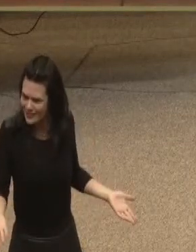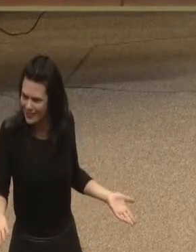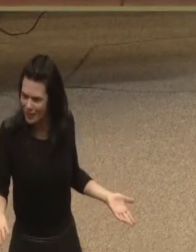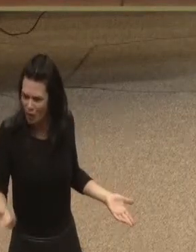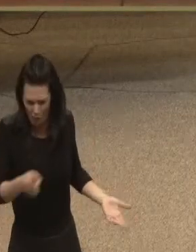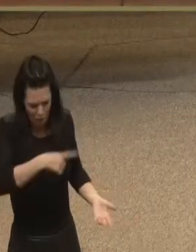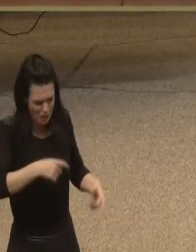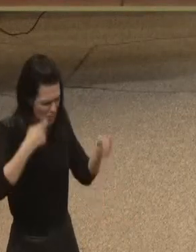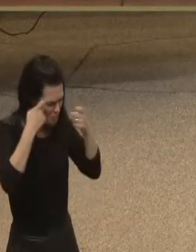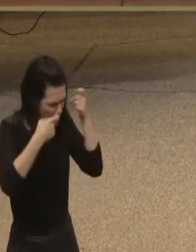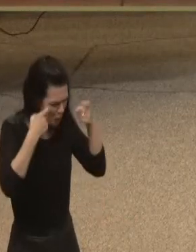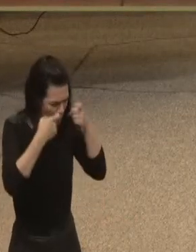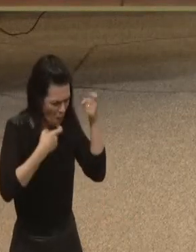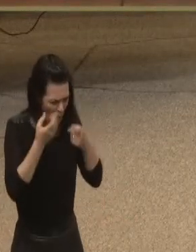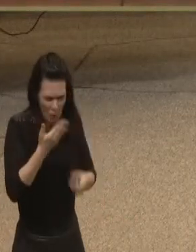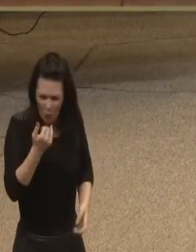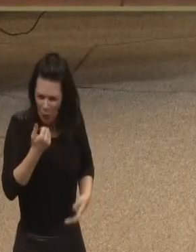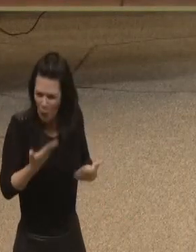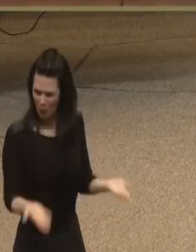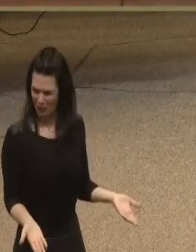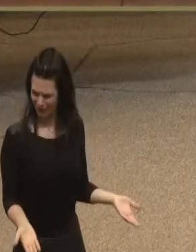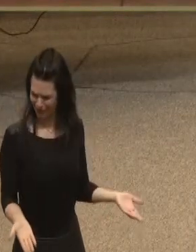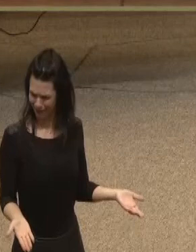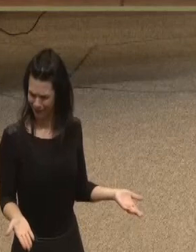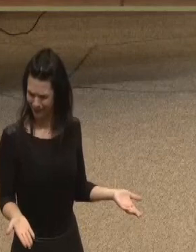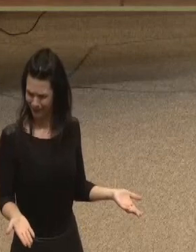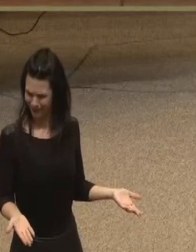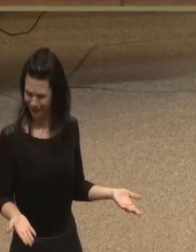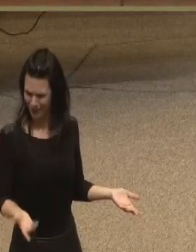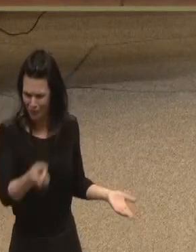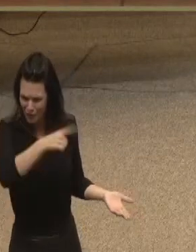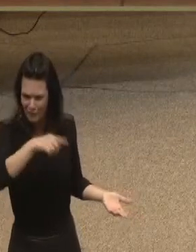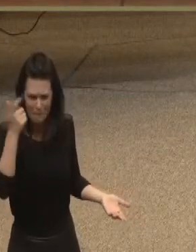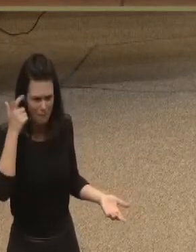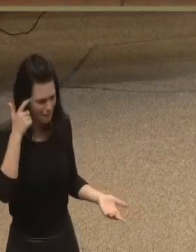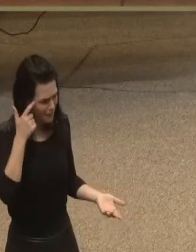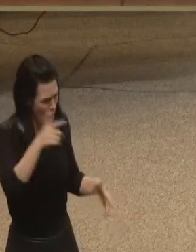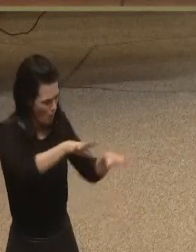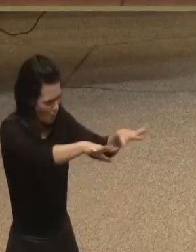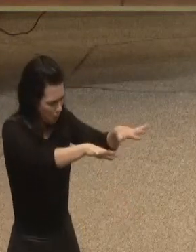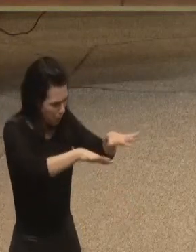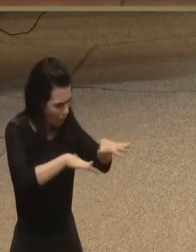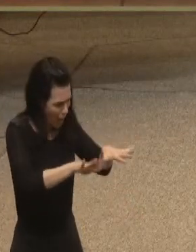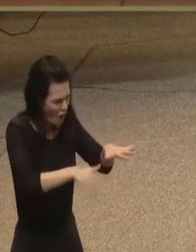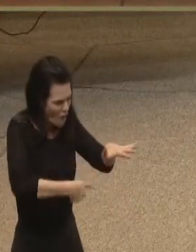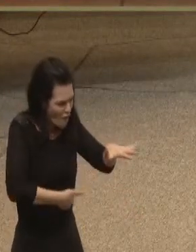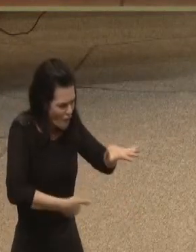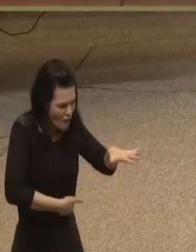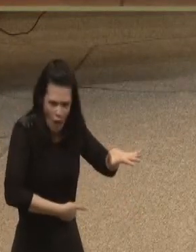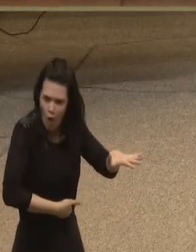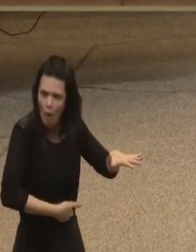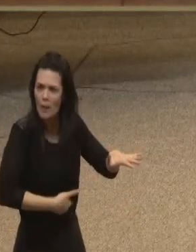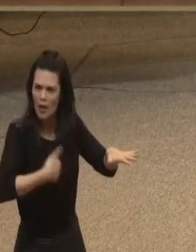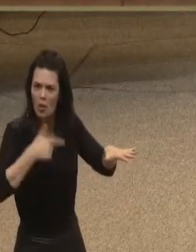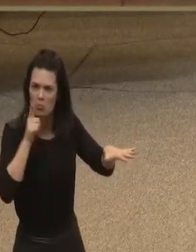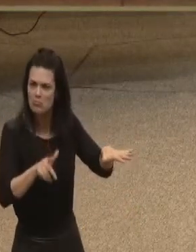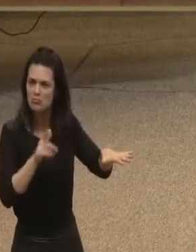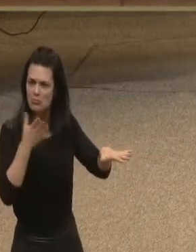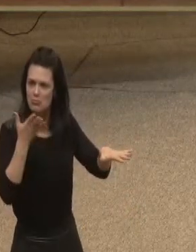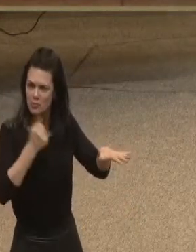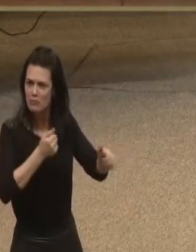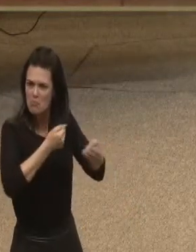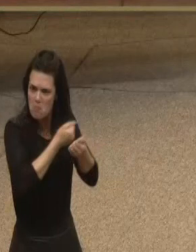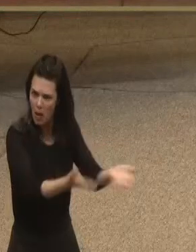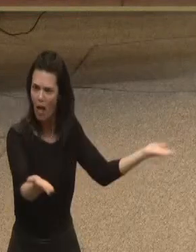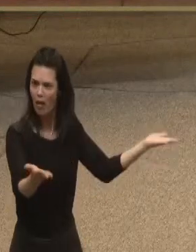pouquíssimos pães nós tínhamos, e quanto essas pessoas comeram, e quanto sobrou mais de uma vez, e